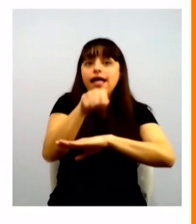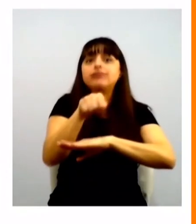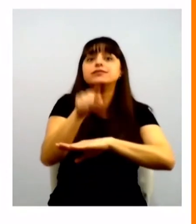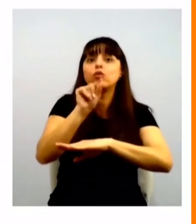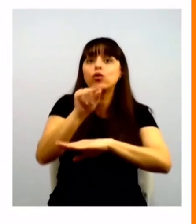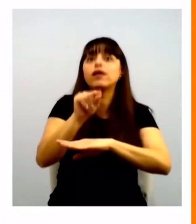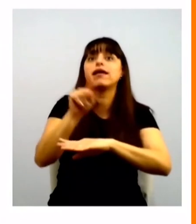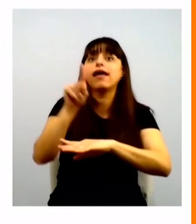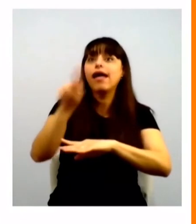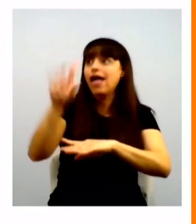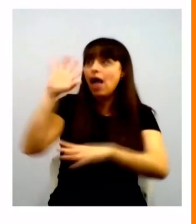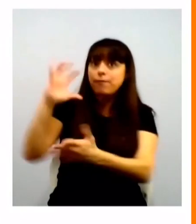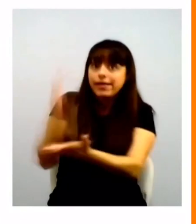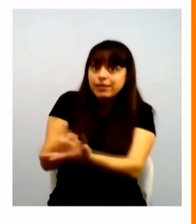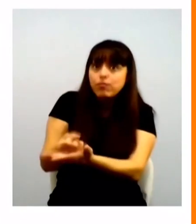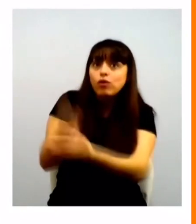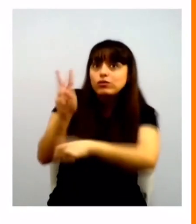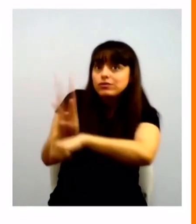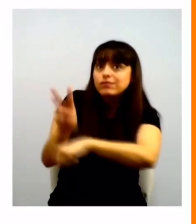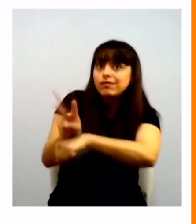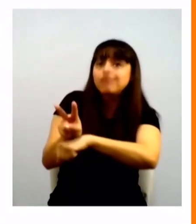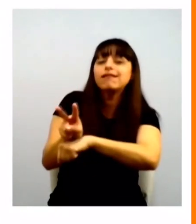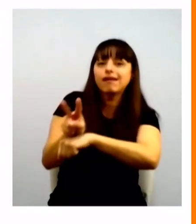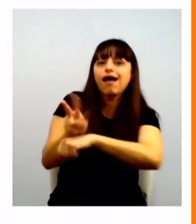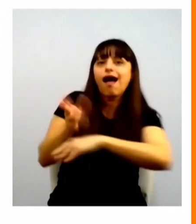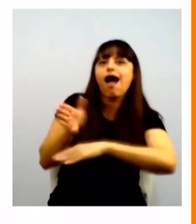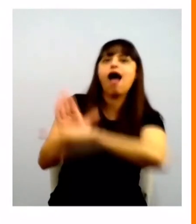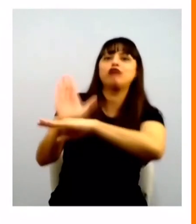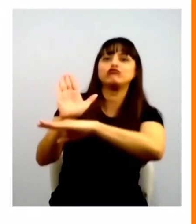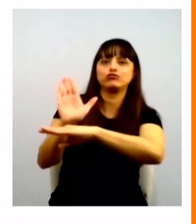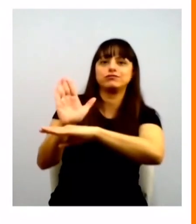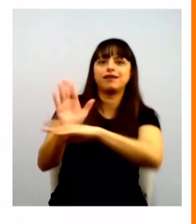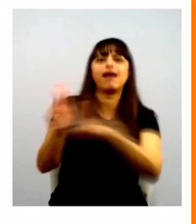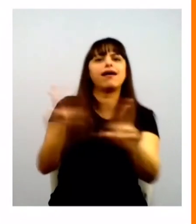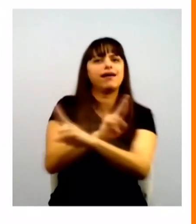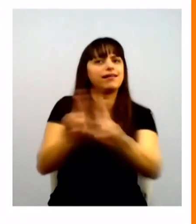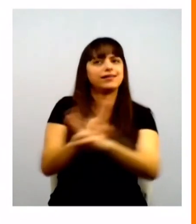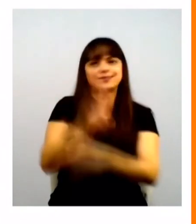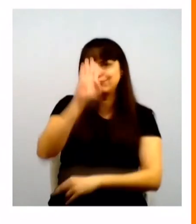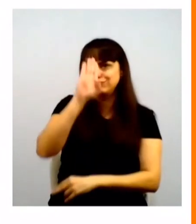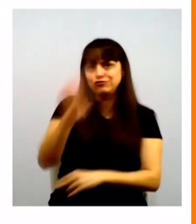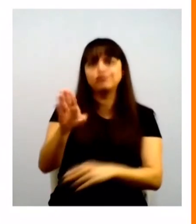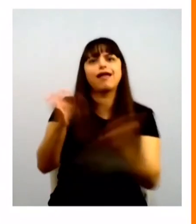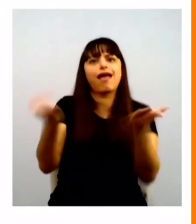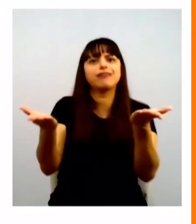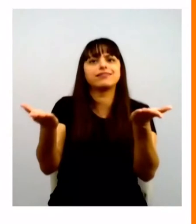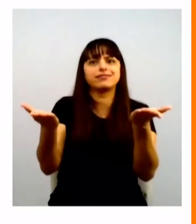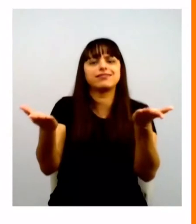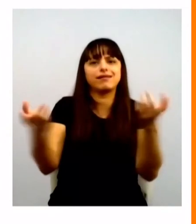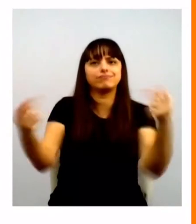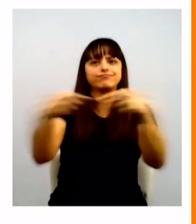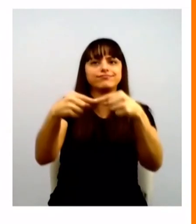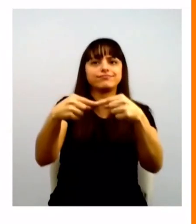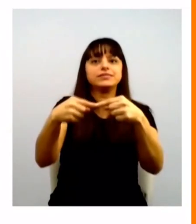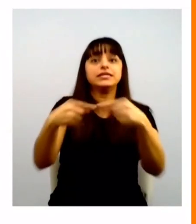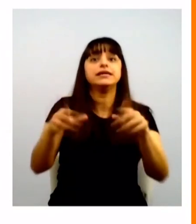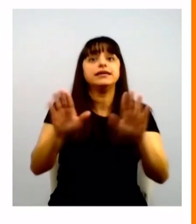patrimônio. Portanto, há uma relação directa e a relação entre